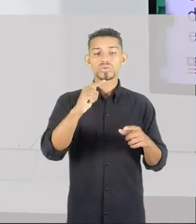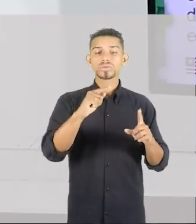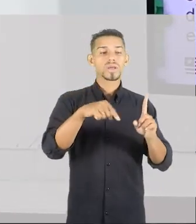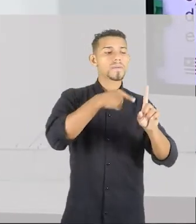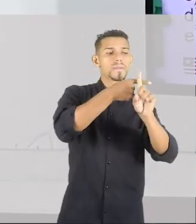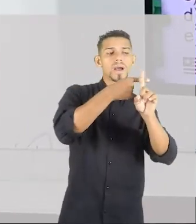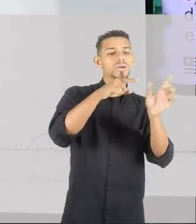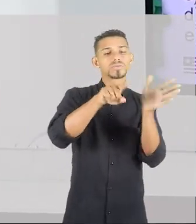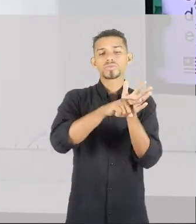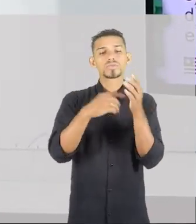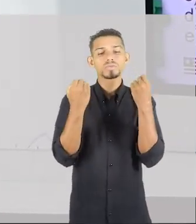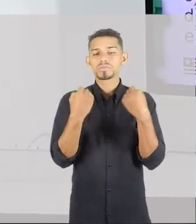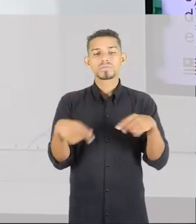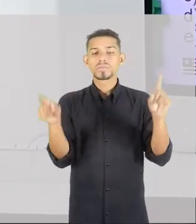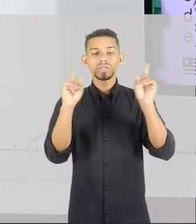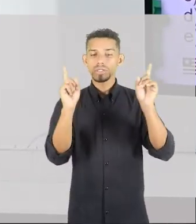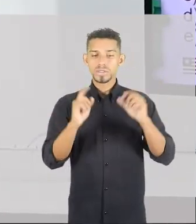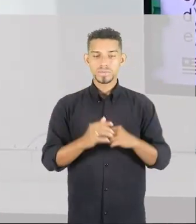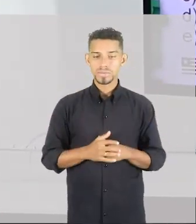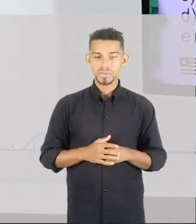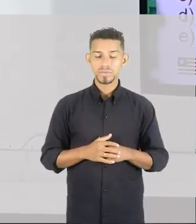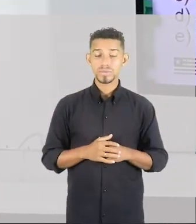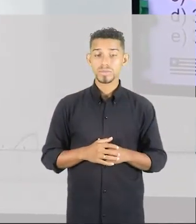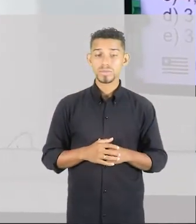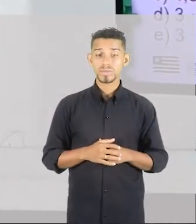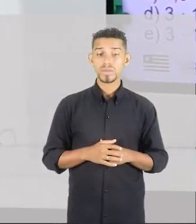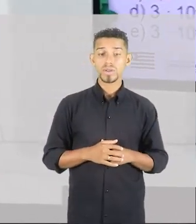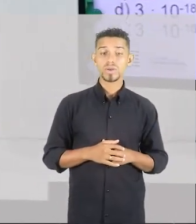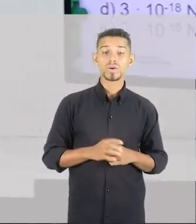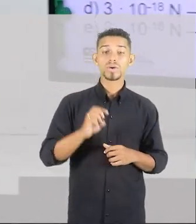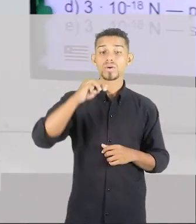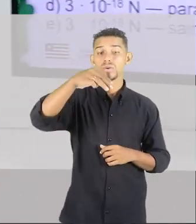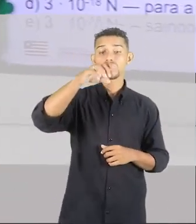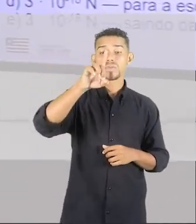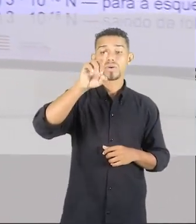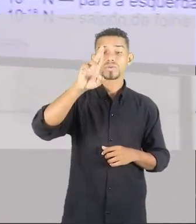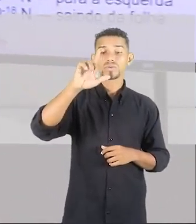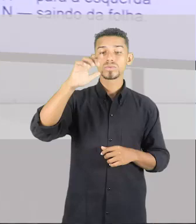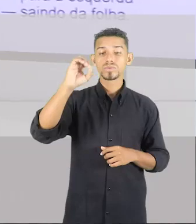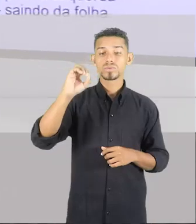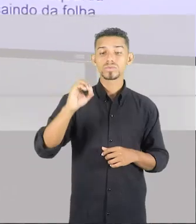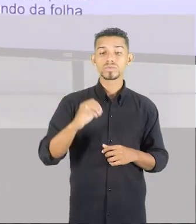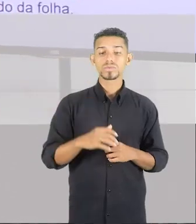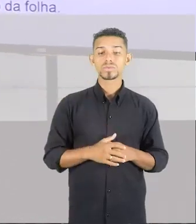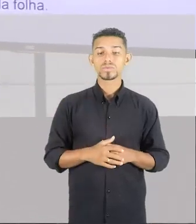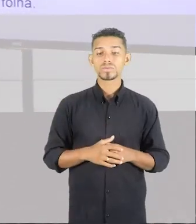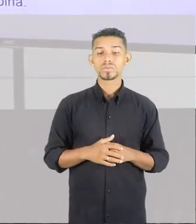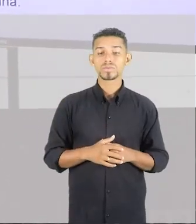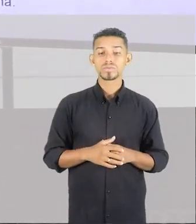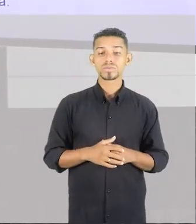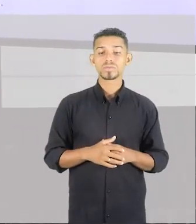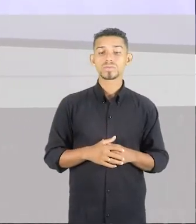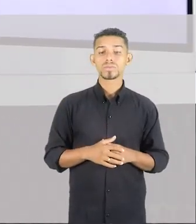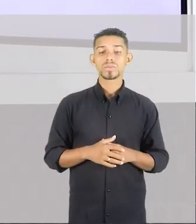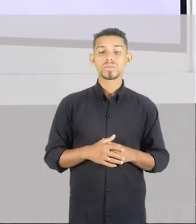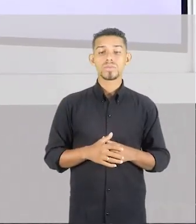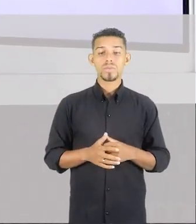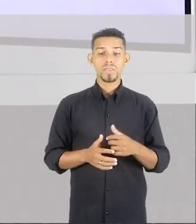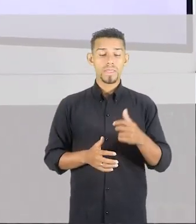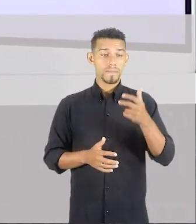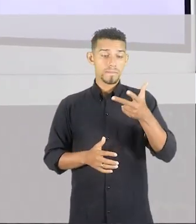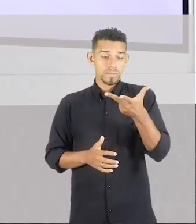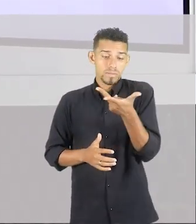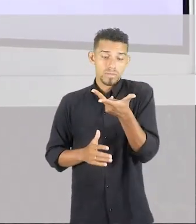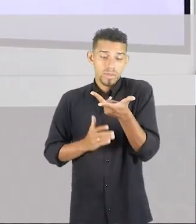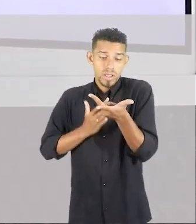para que botar sinal ali, tá? É só o módulo da força. Então é o seguinte, ó, se pela regra da mão esquerda você viu